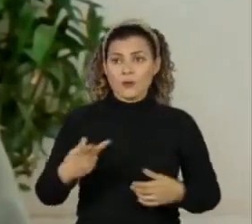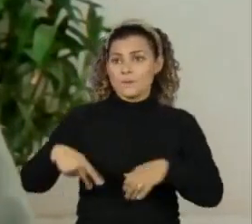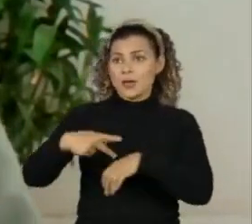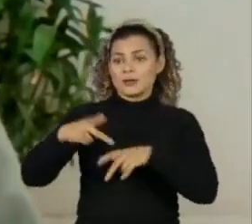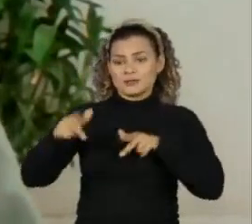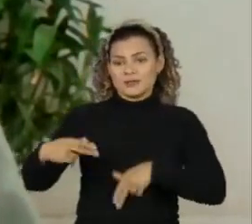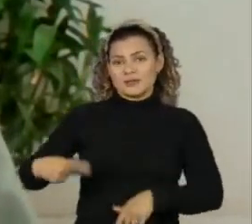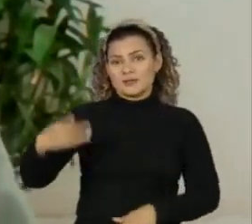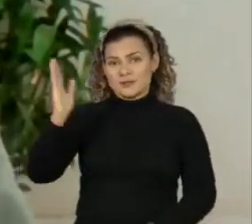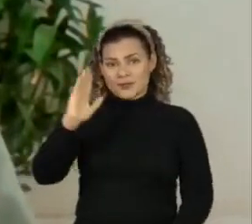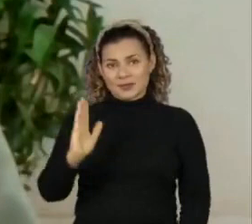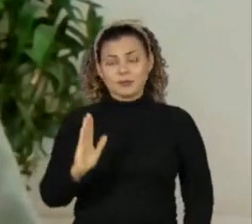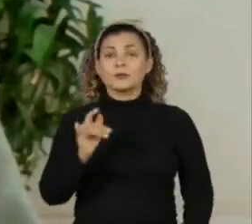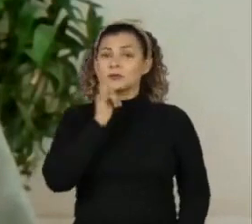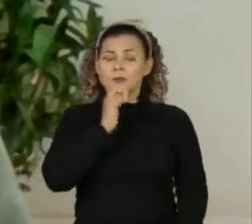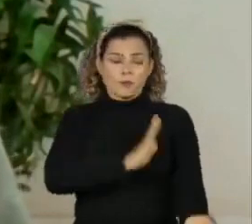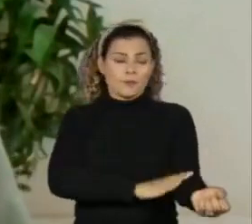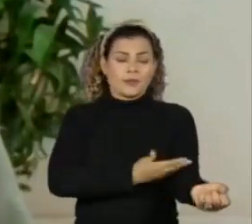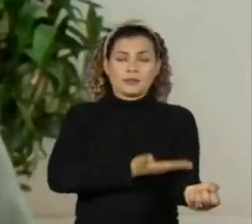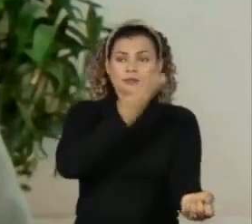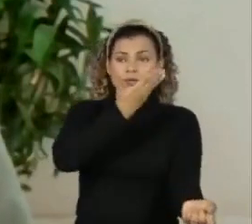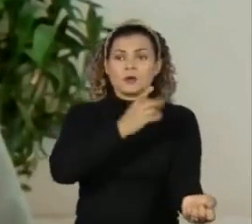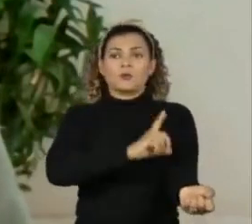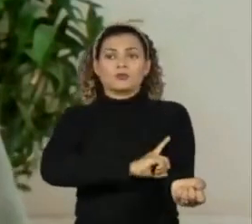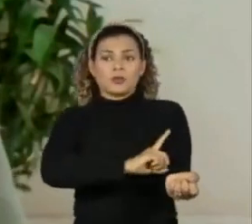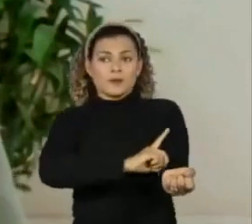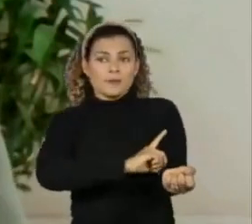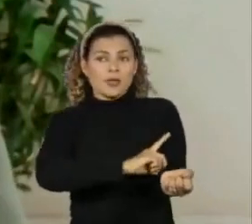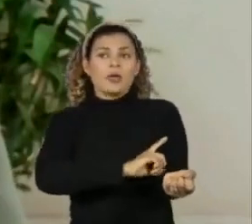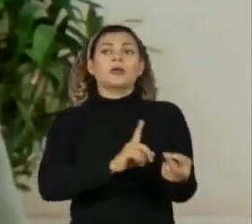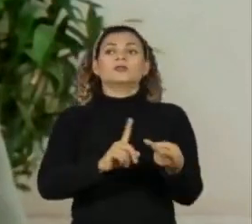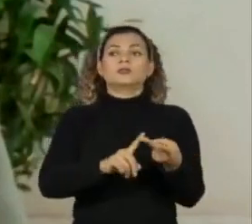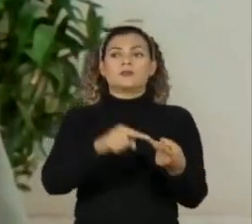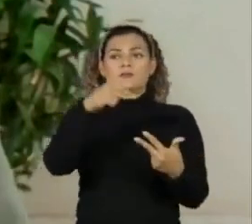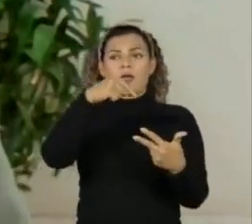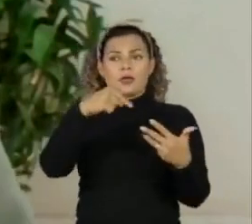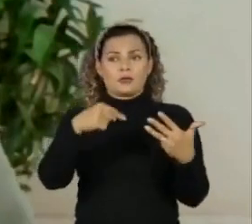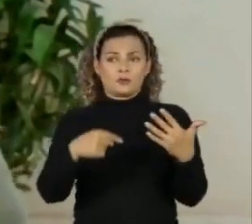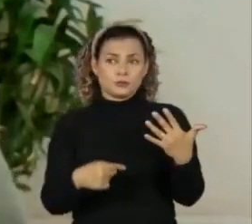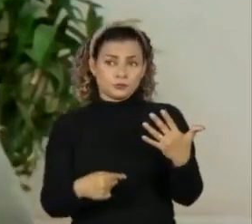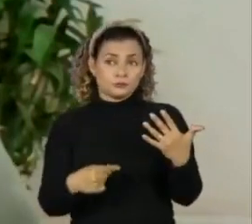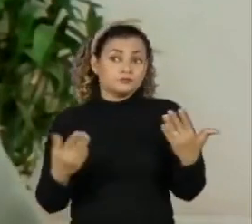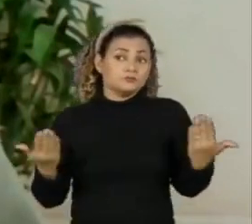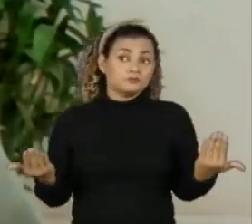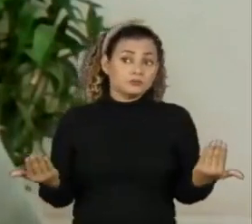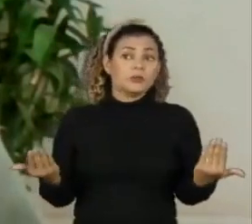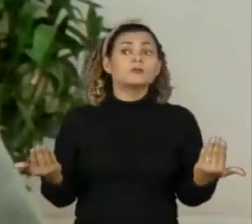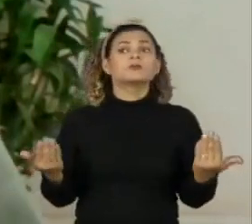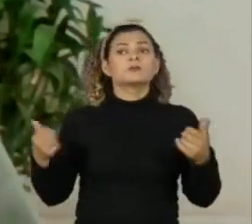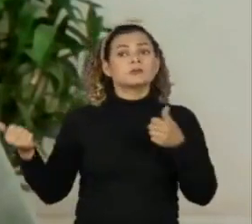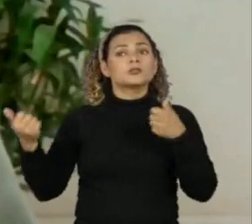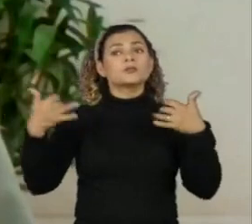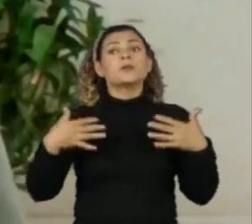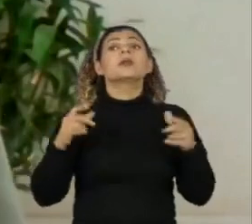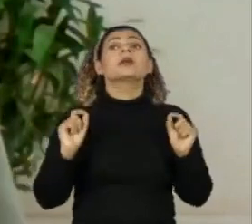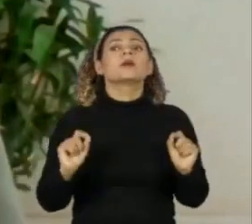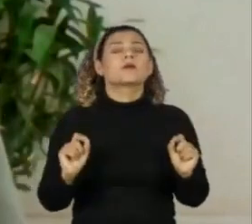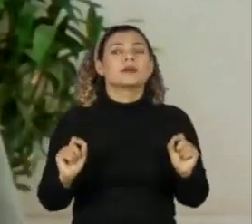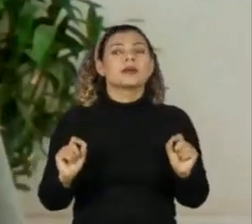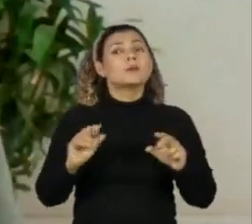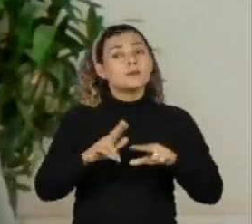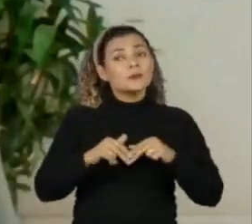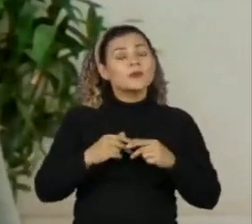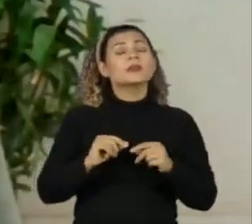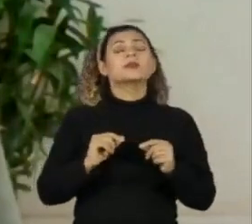como o Brasil. E aí eu falo de pressão alta, diabetes, dentre muitos outros. Então, isso é que explica um aumento